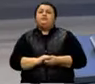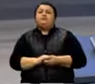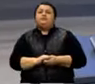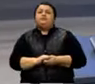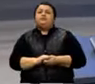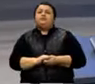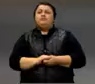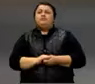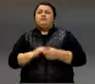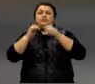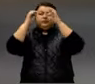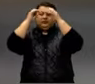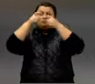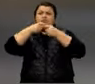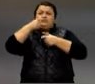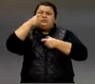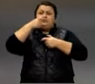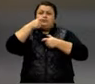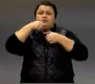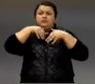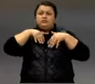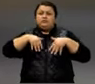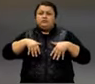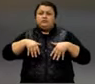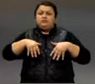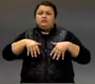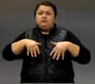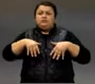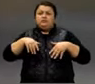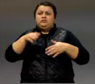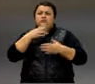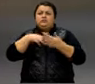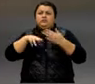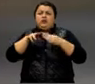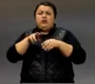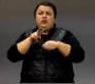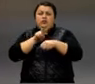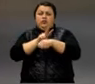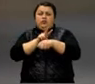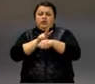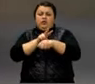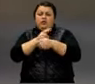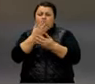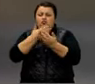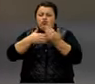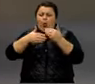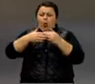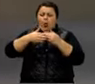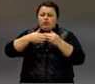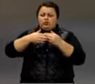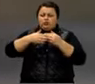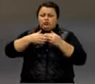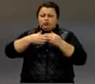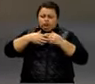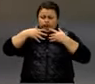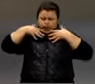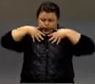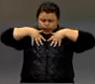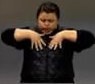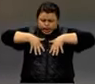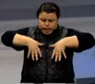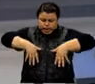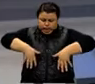sistema nervoso, então, ele vai coordenar todas as funções do organismo, do corpo humano. Ele